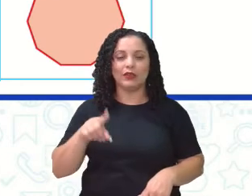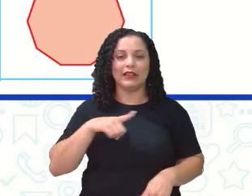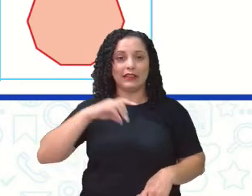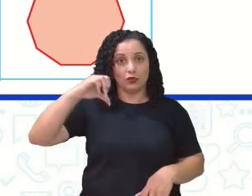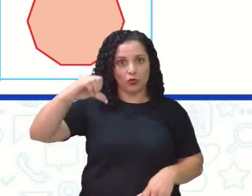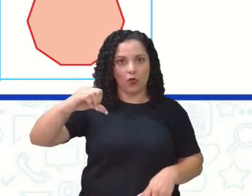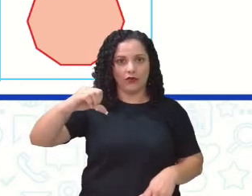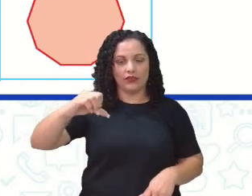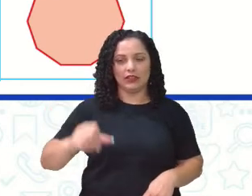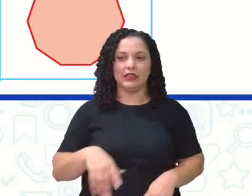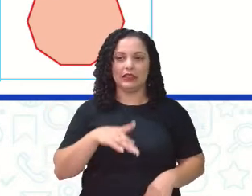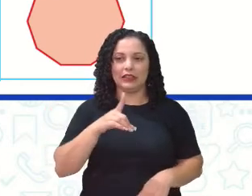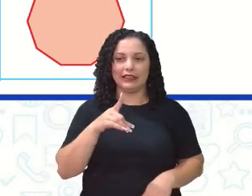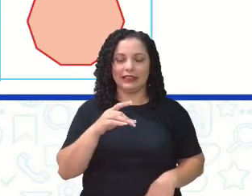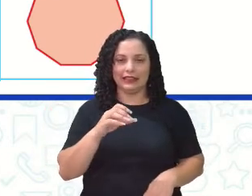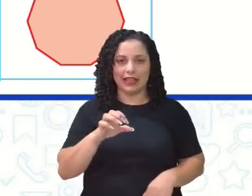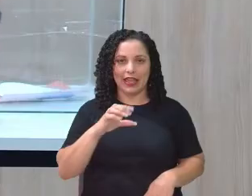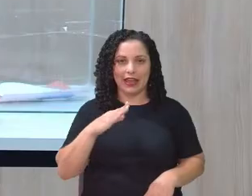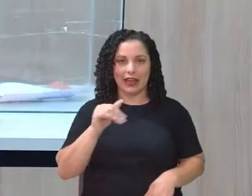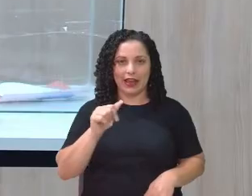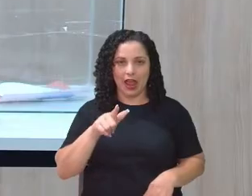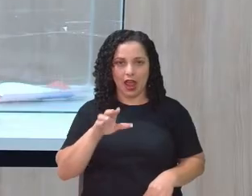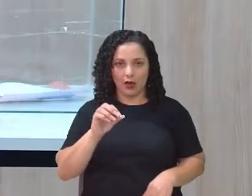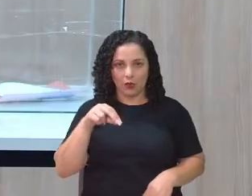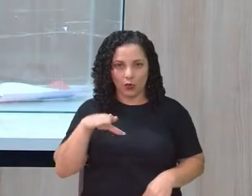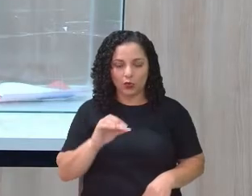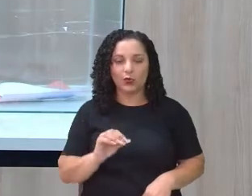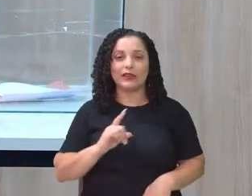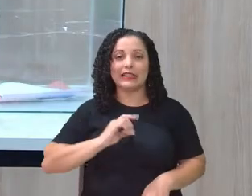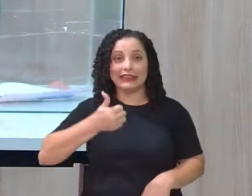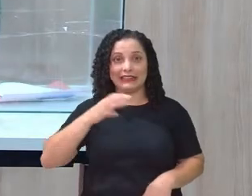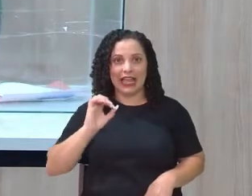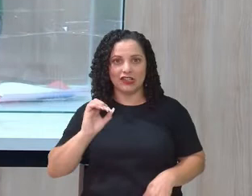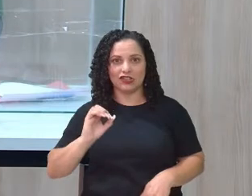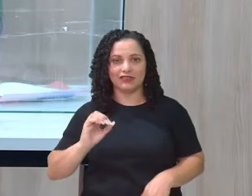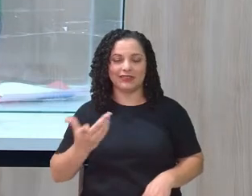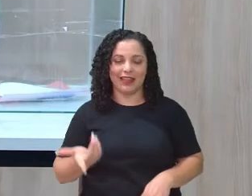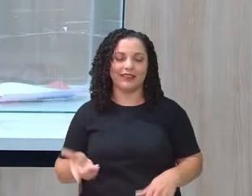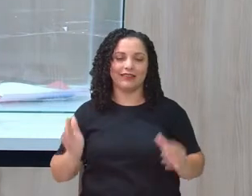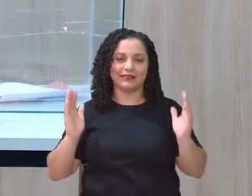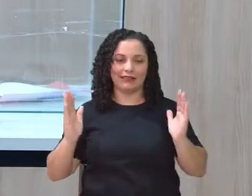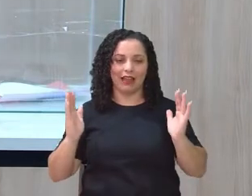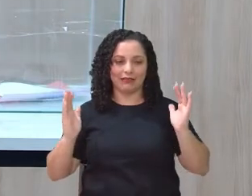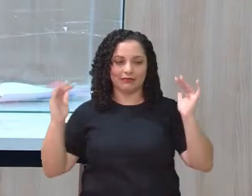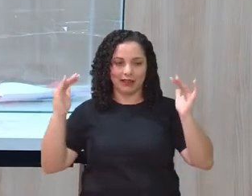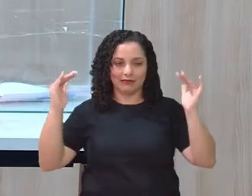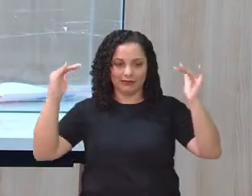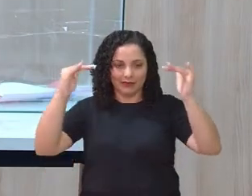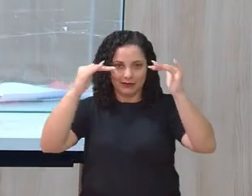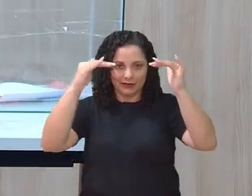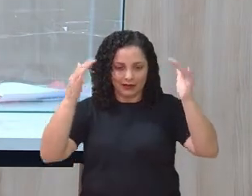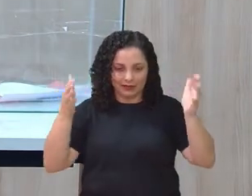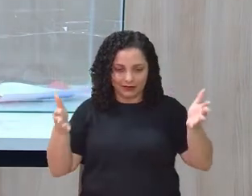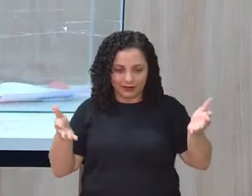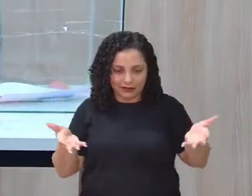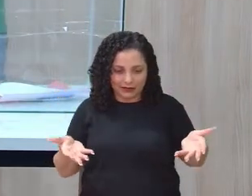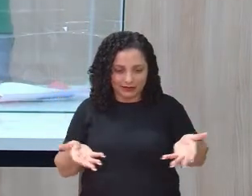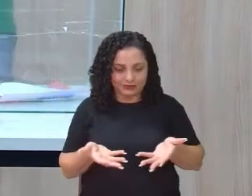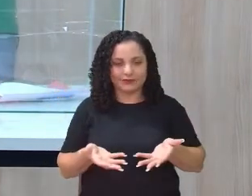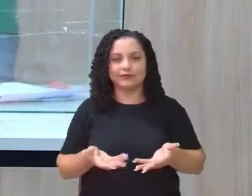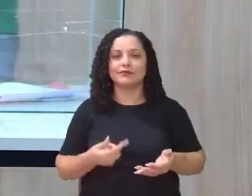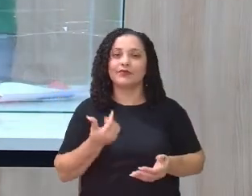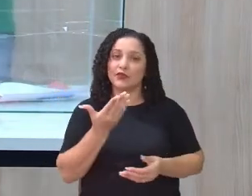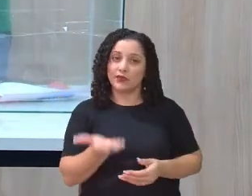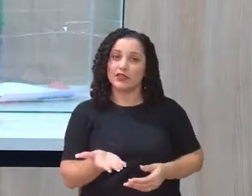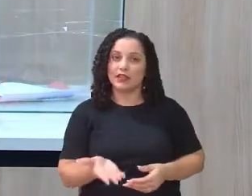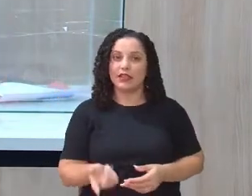tem 10 lados, e pode notar que quando você está assistindo lá, né? Não sei se você assiste, mas você pelo menos conhece o esporte,